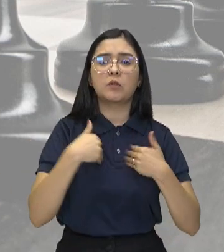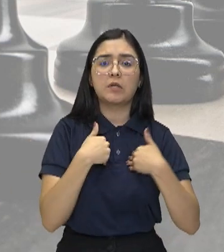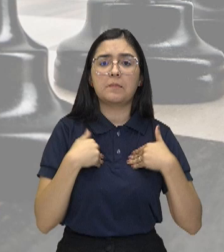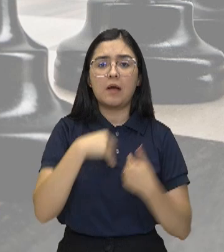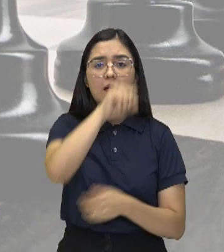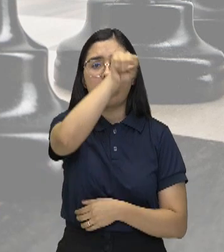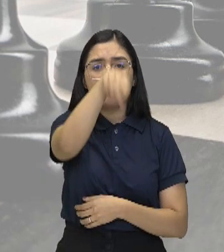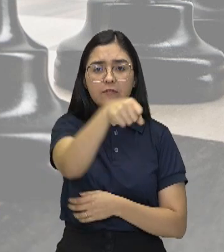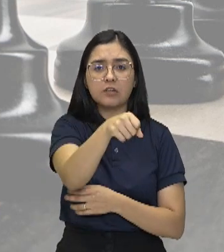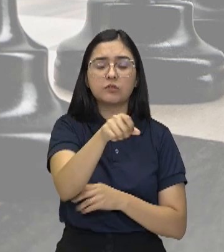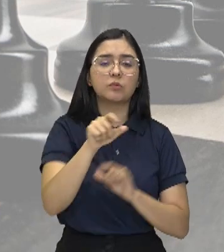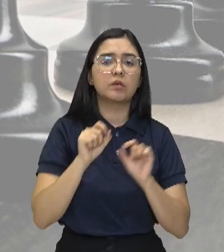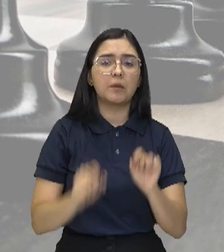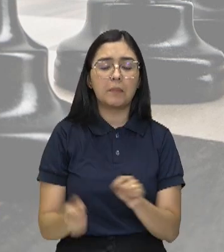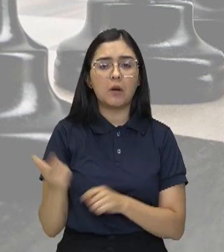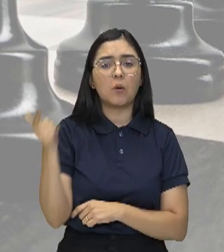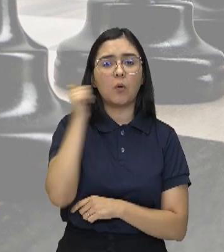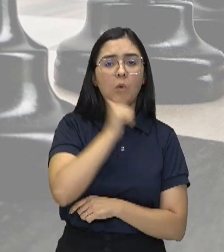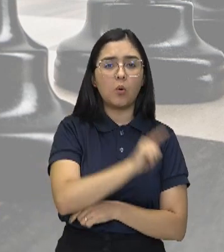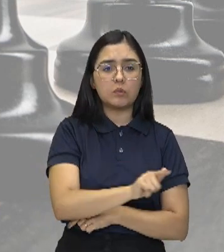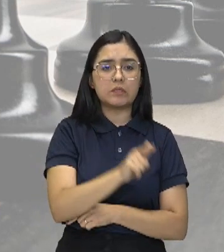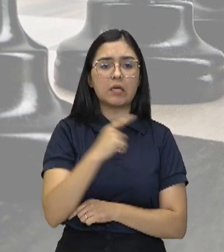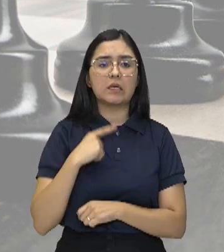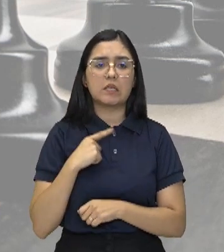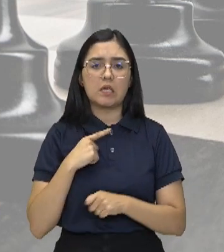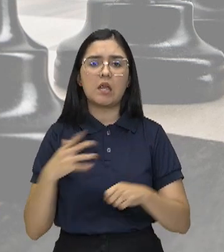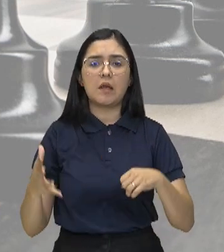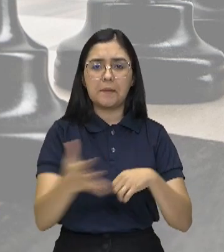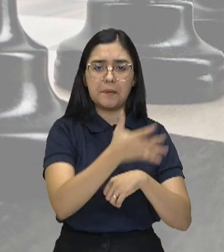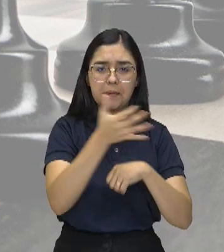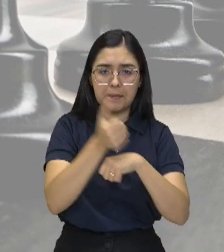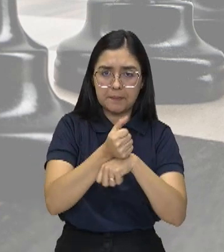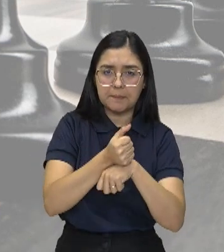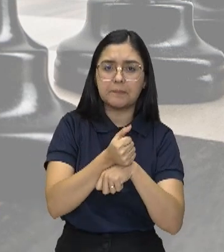né, para conquistar territórios, para